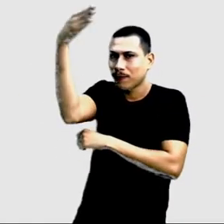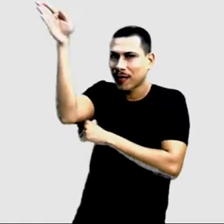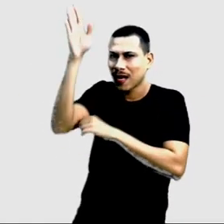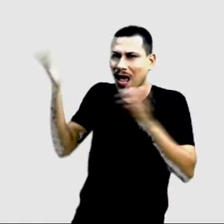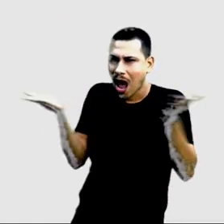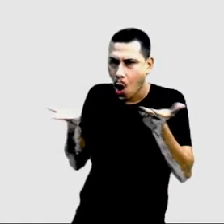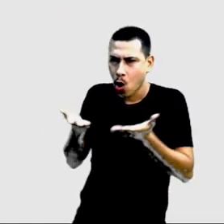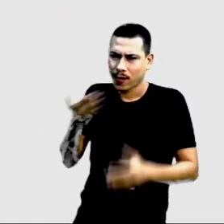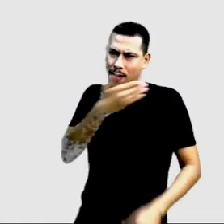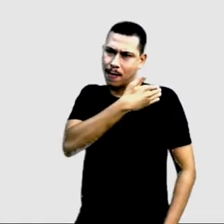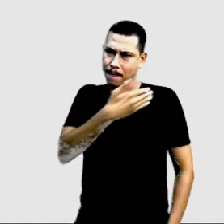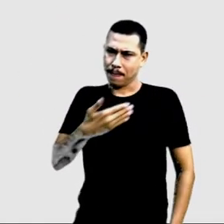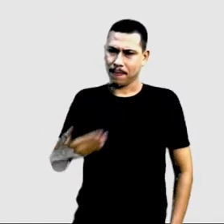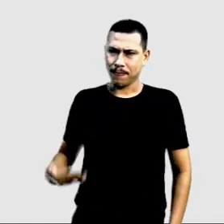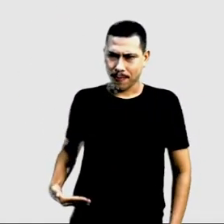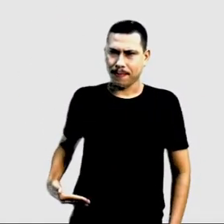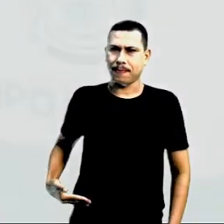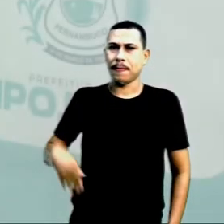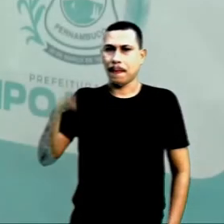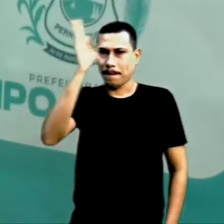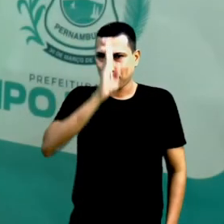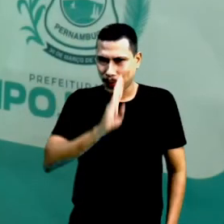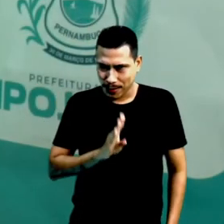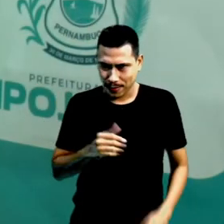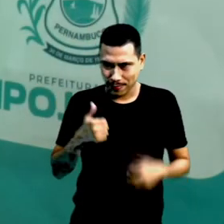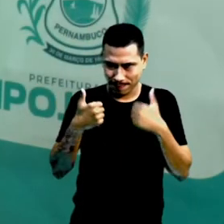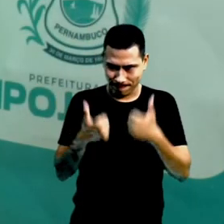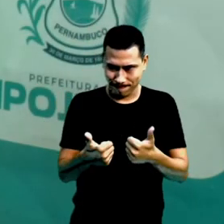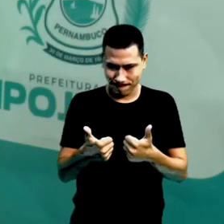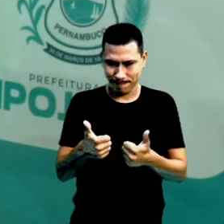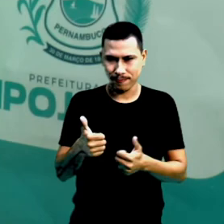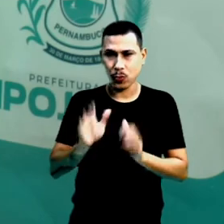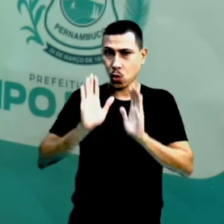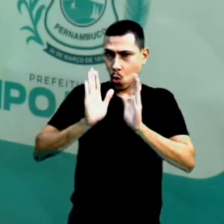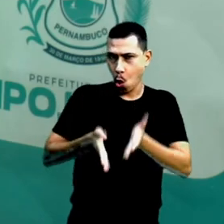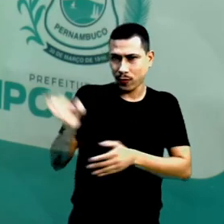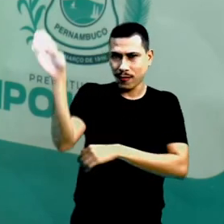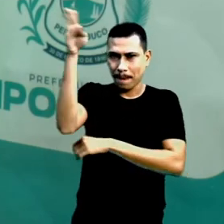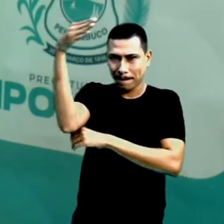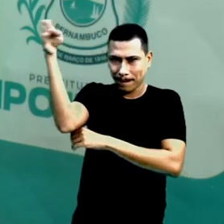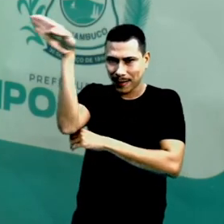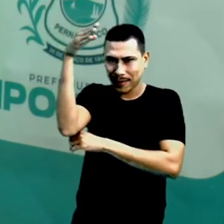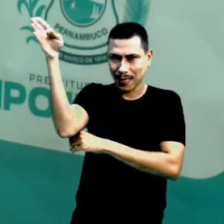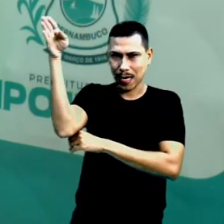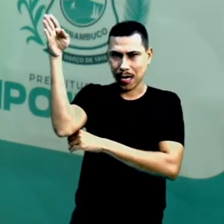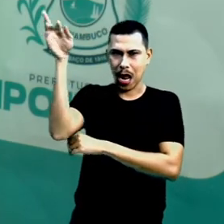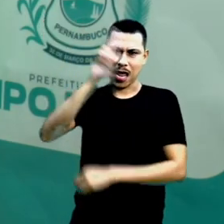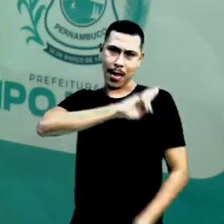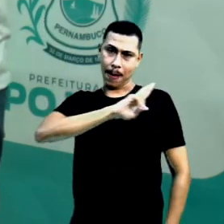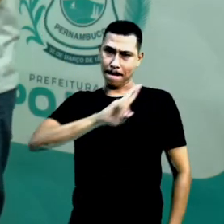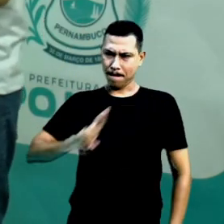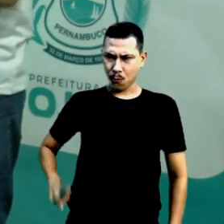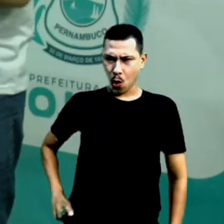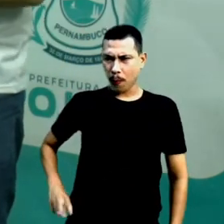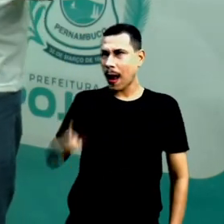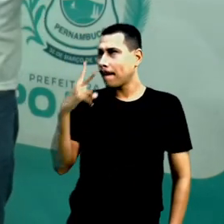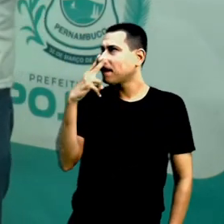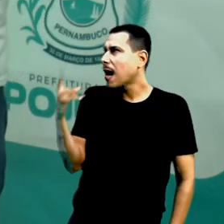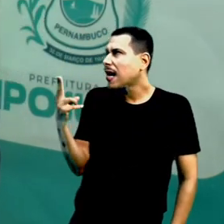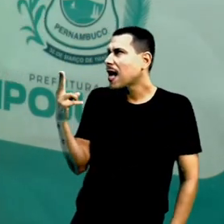República Federativa do Brasil. Tá? Nossa bandeira do Brasil hoje, nós somos uma república, ela é muito parecida com